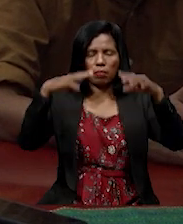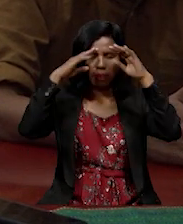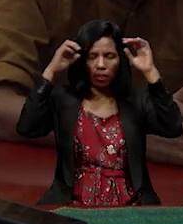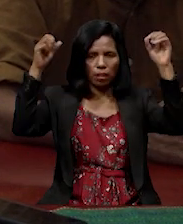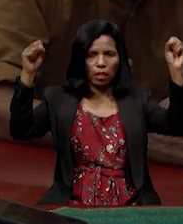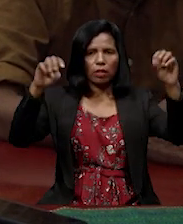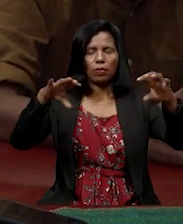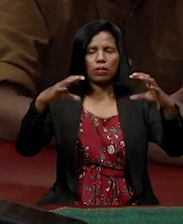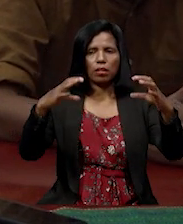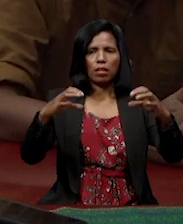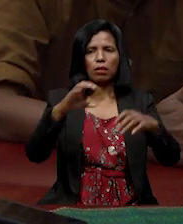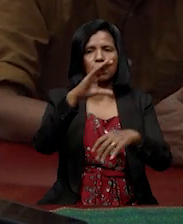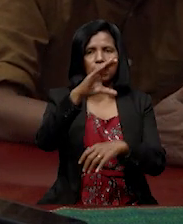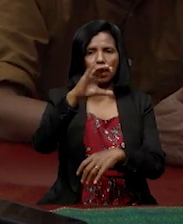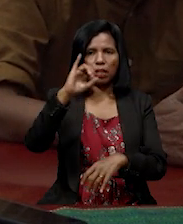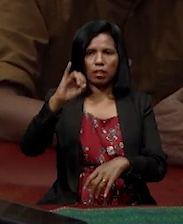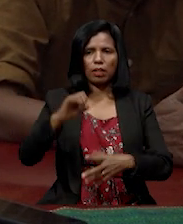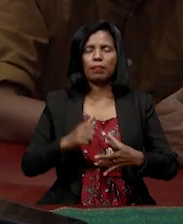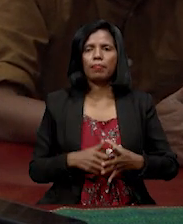Imprensa. E